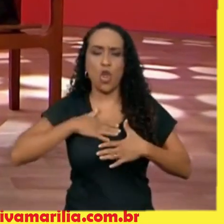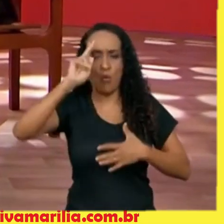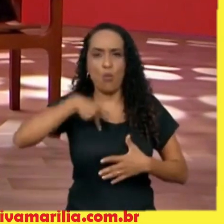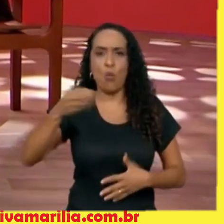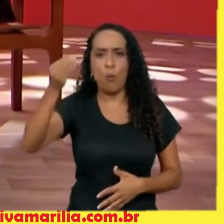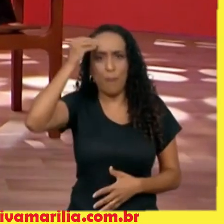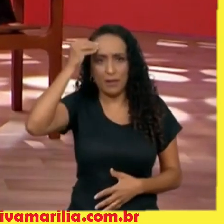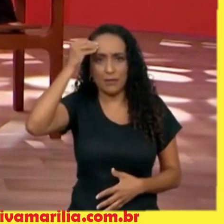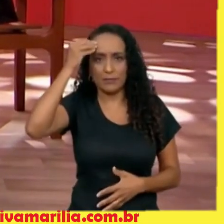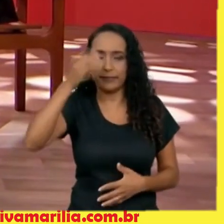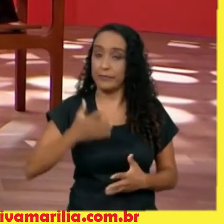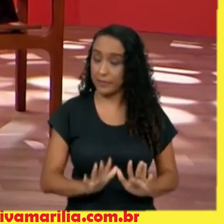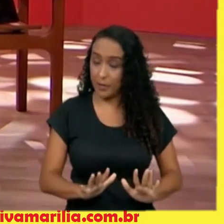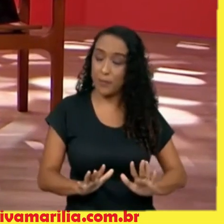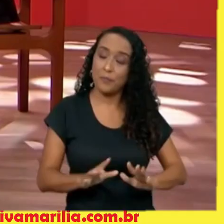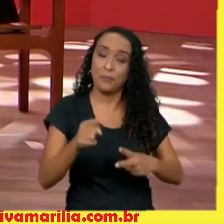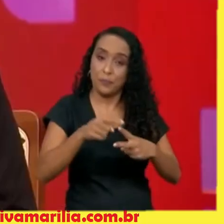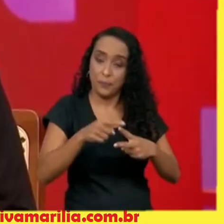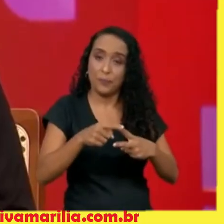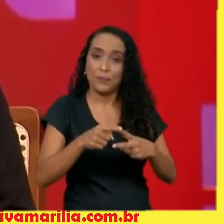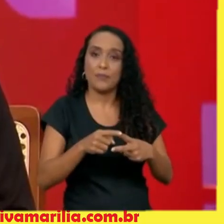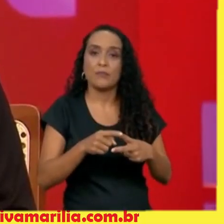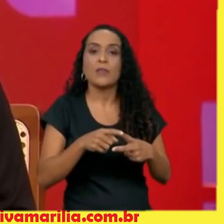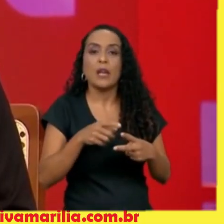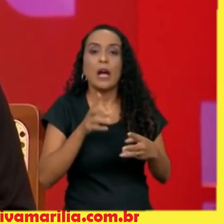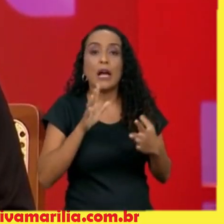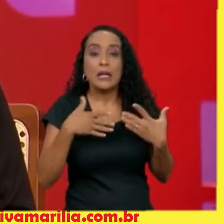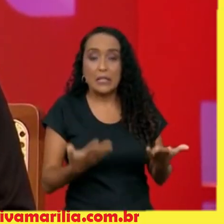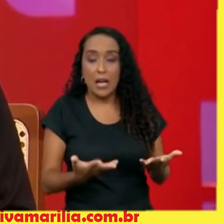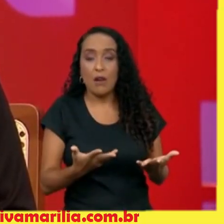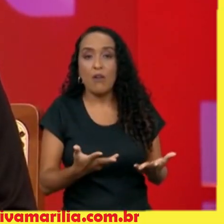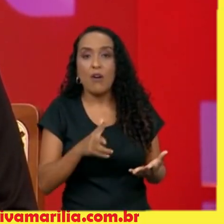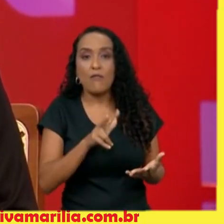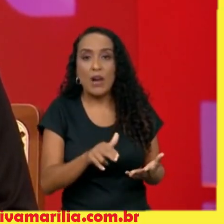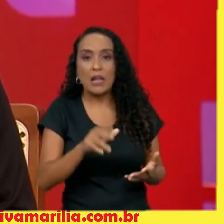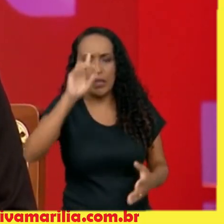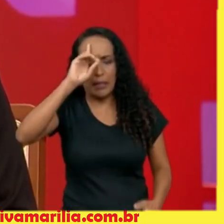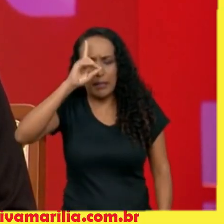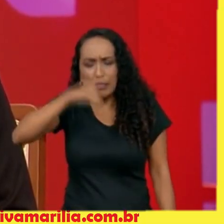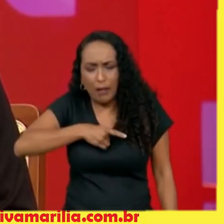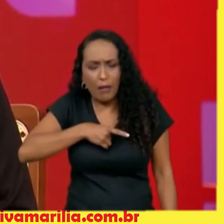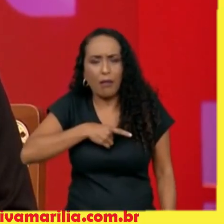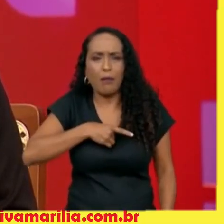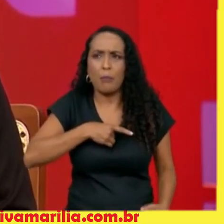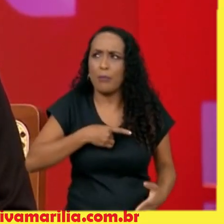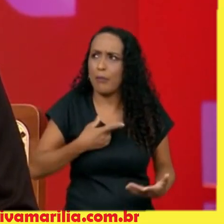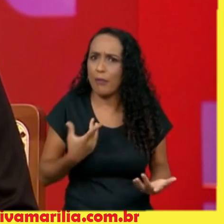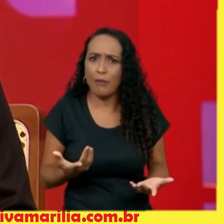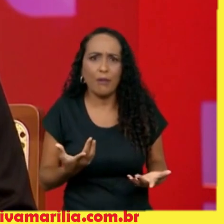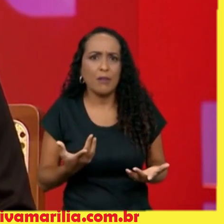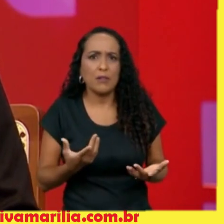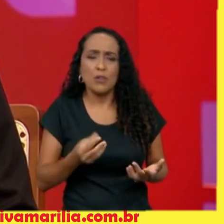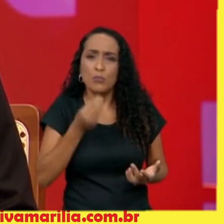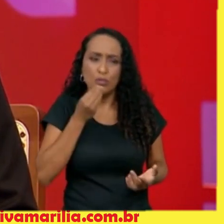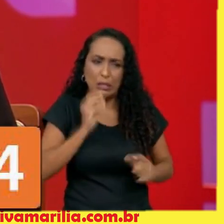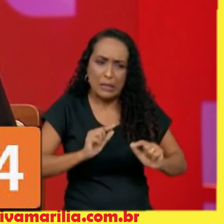faca envenenada no peito desse cara. Essa ideia colou muito, né? Vai ser depressão, vai ser álcool e tal. A pessoa que deveria trabalhar